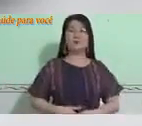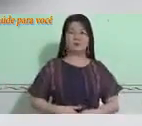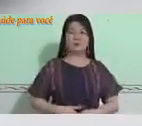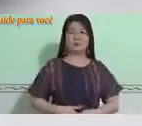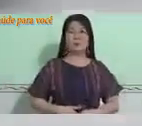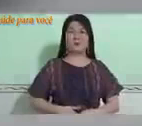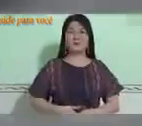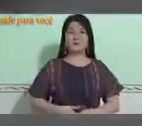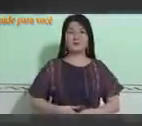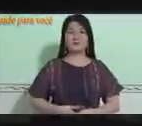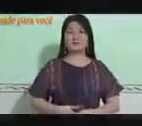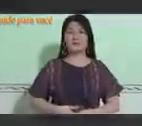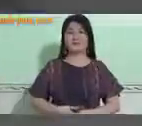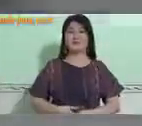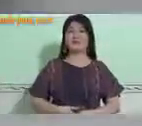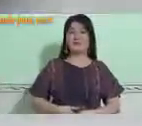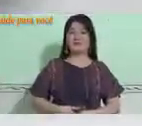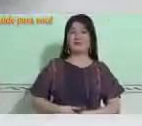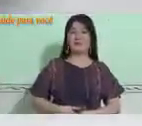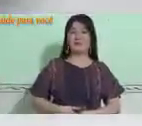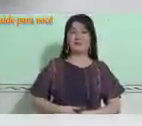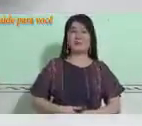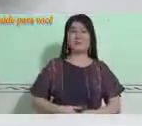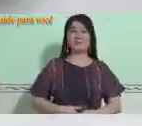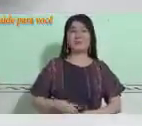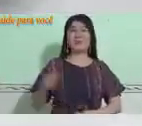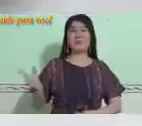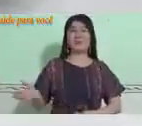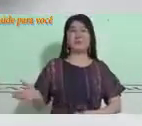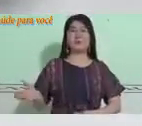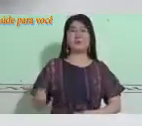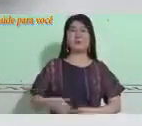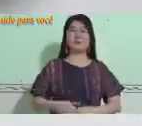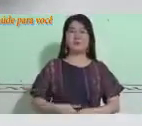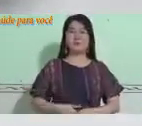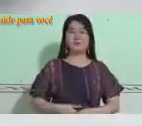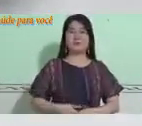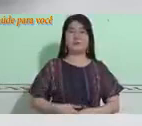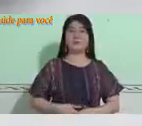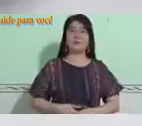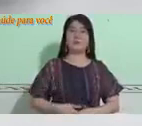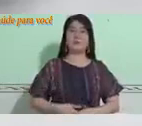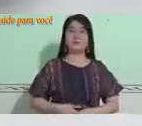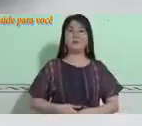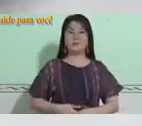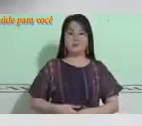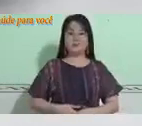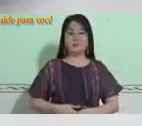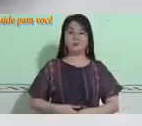à presença de gordura na urina, é possível perceber a urina um pouco espumosa e inchaço de tornozelos ou